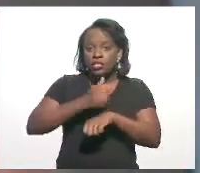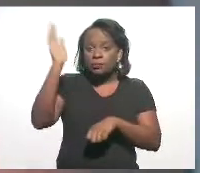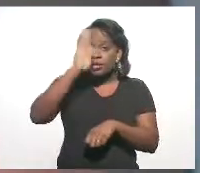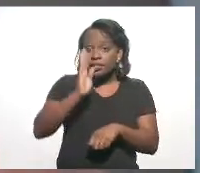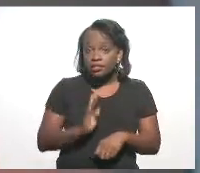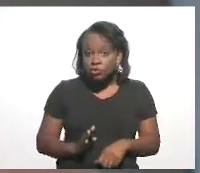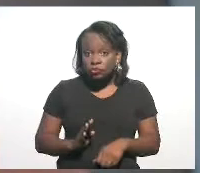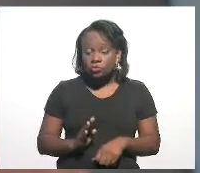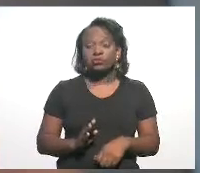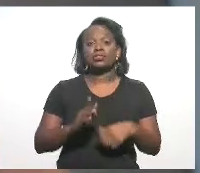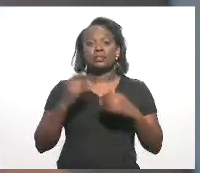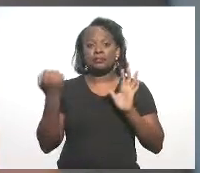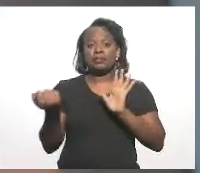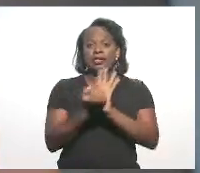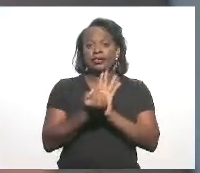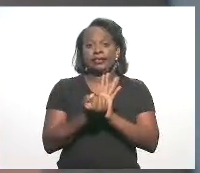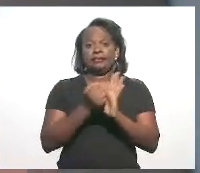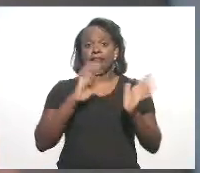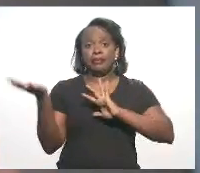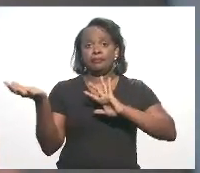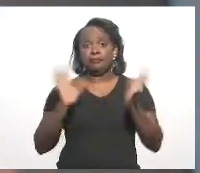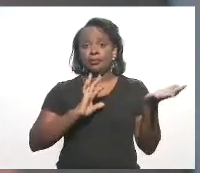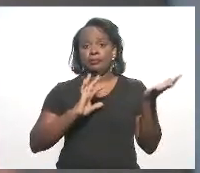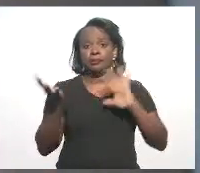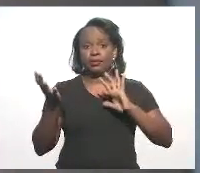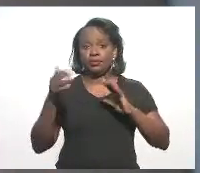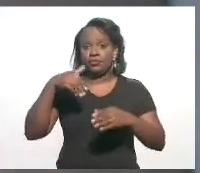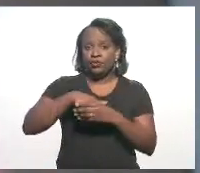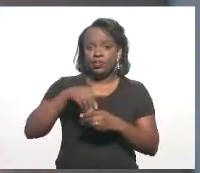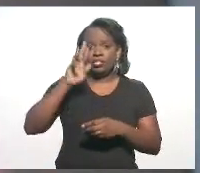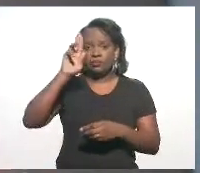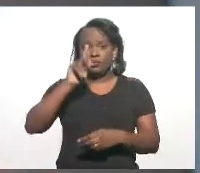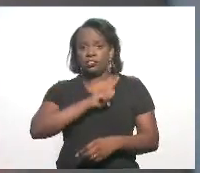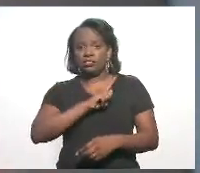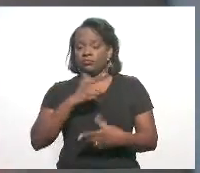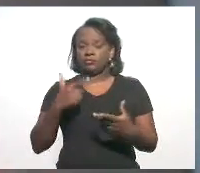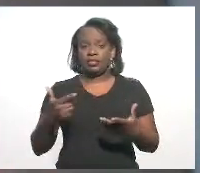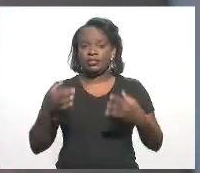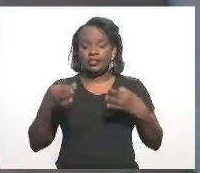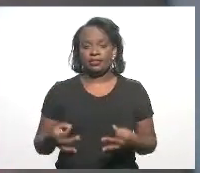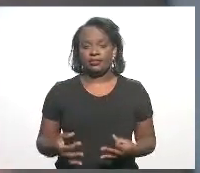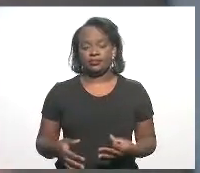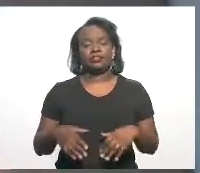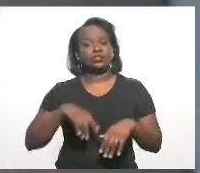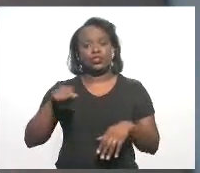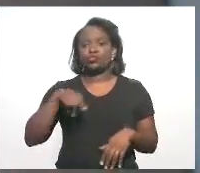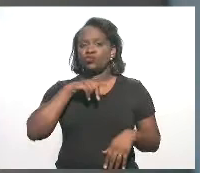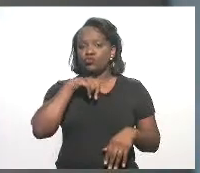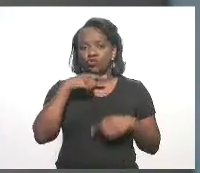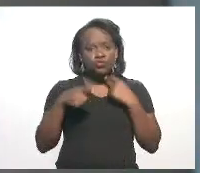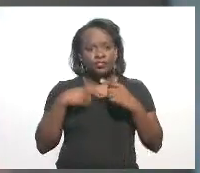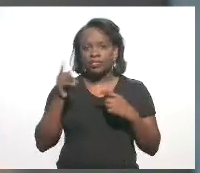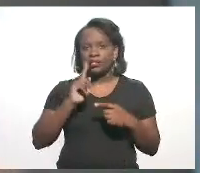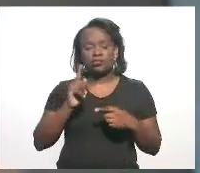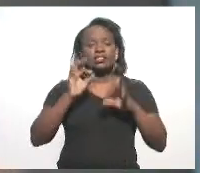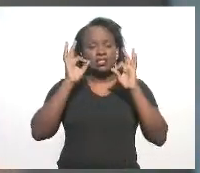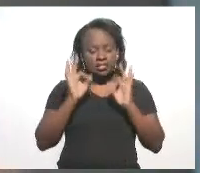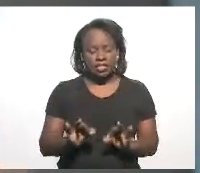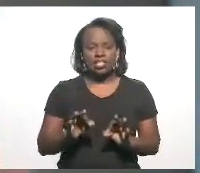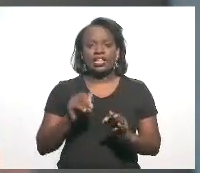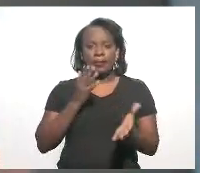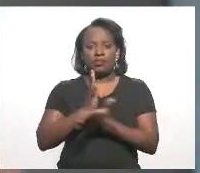Brasil ser marcada pela instabilidade na sua gestão? A gente não tem dúvida que a aprovação do